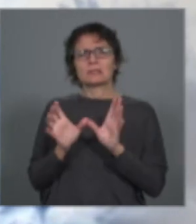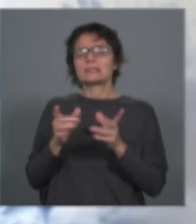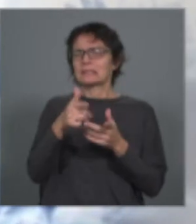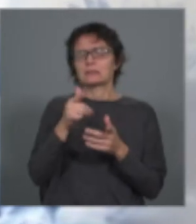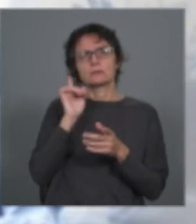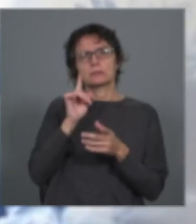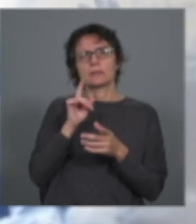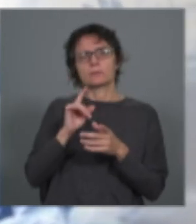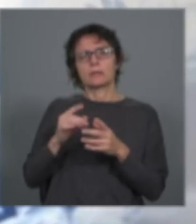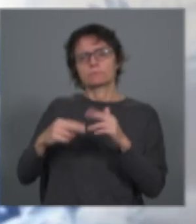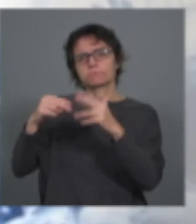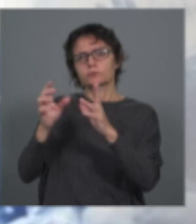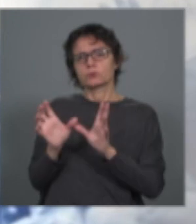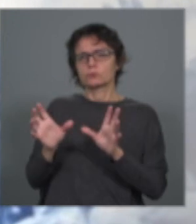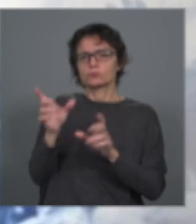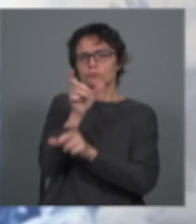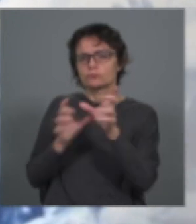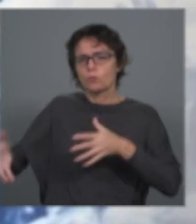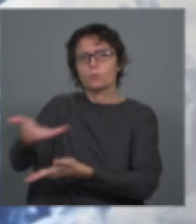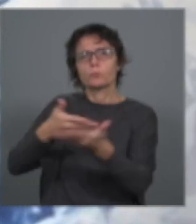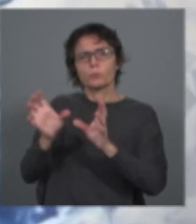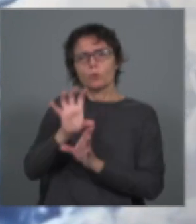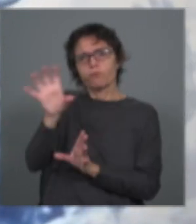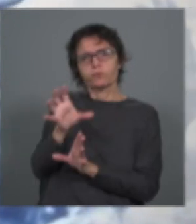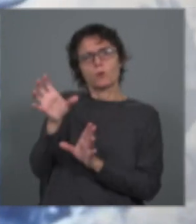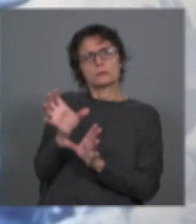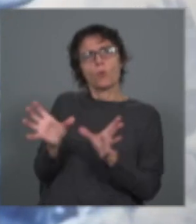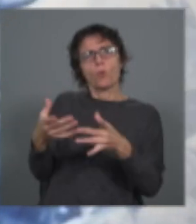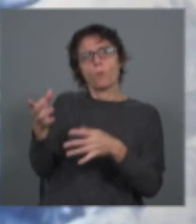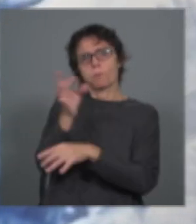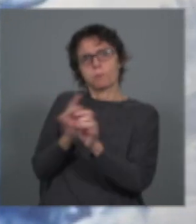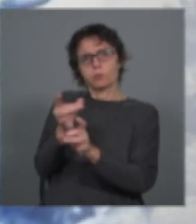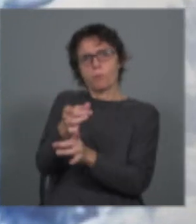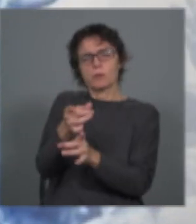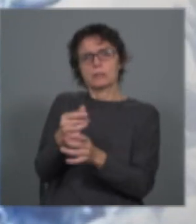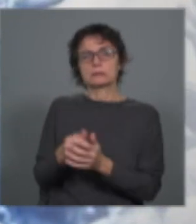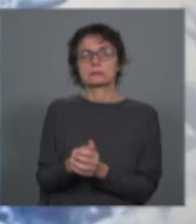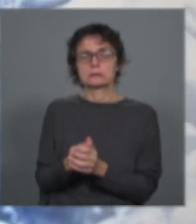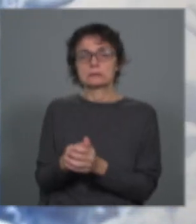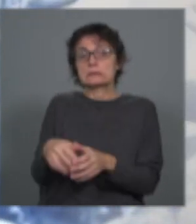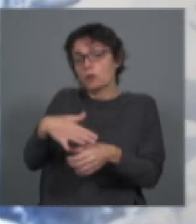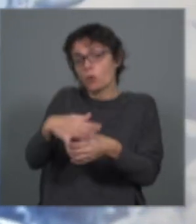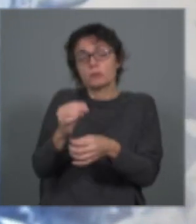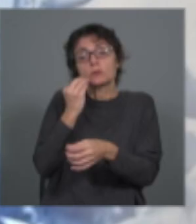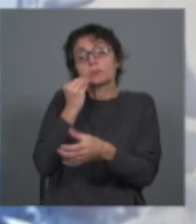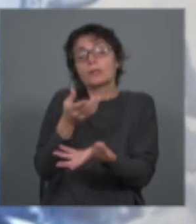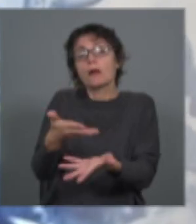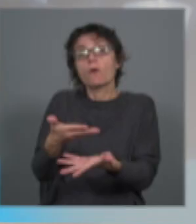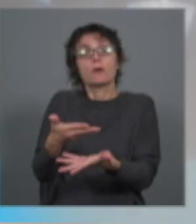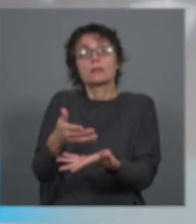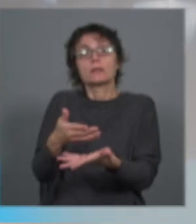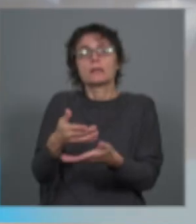europeia, no contexto atual em que estamos envolvidos e que não podemos fugir dela. Sempre. Se nós podemos